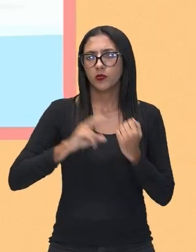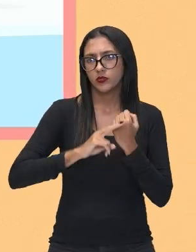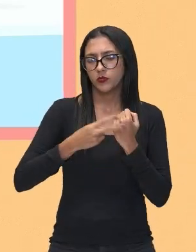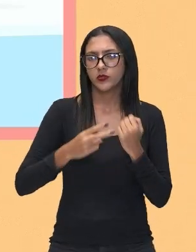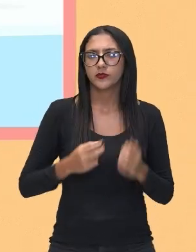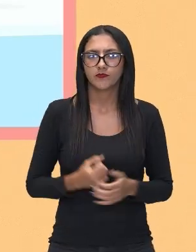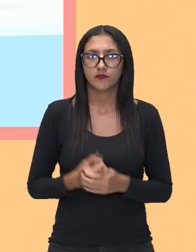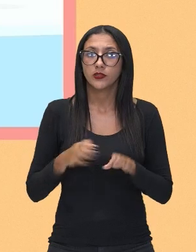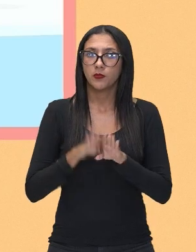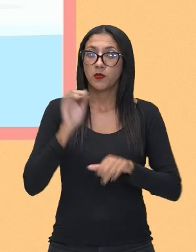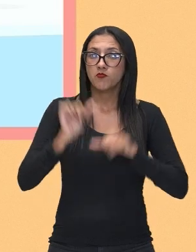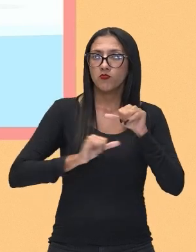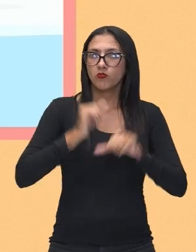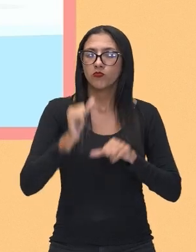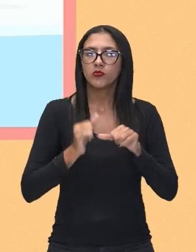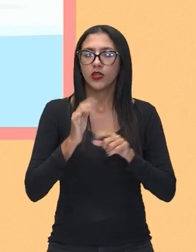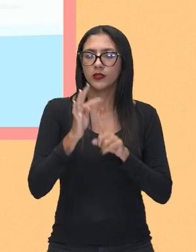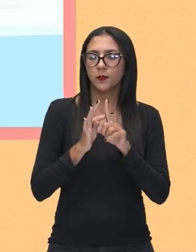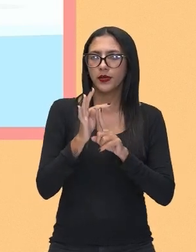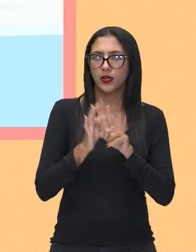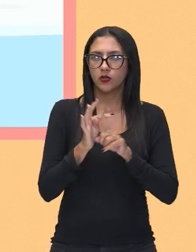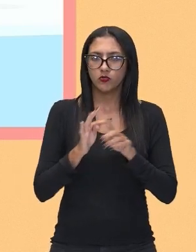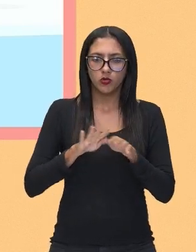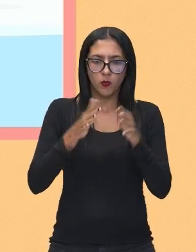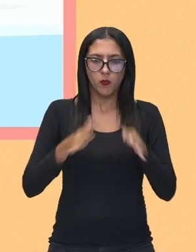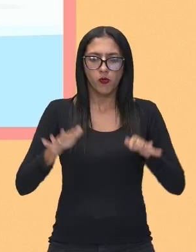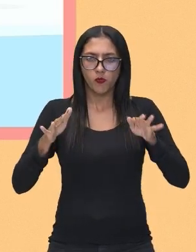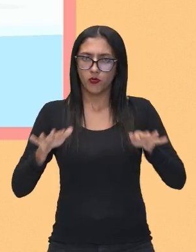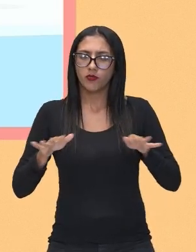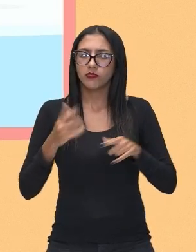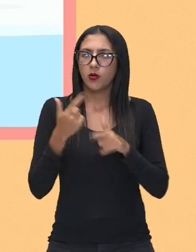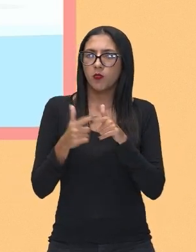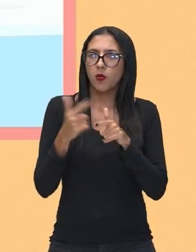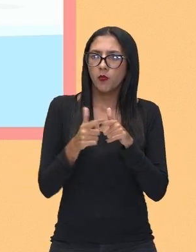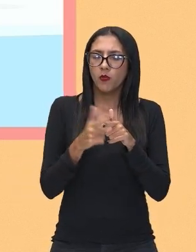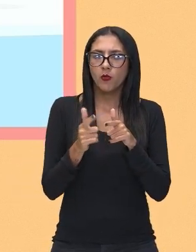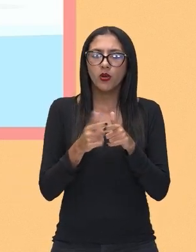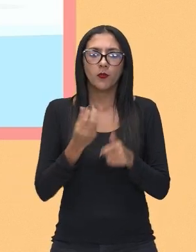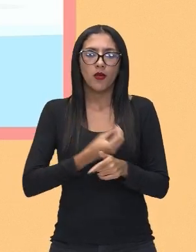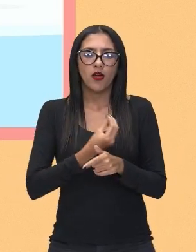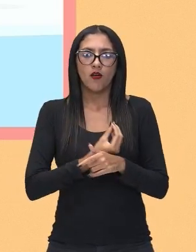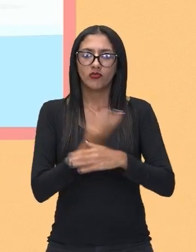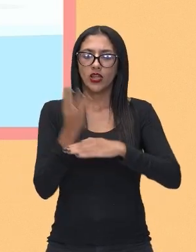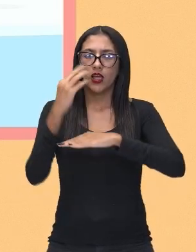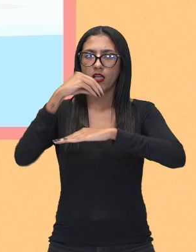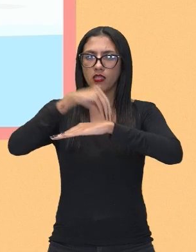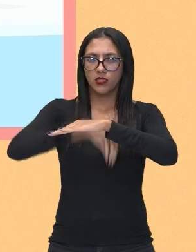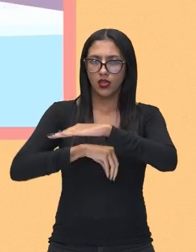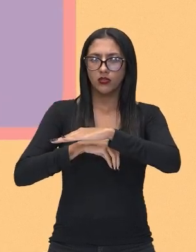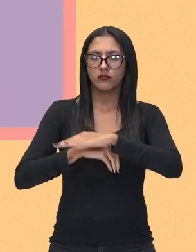dos oceanos, causando um desequilíbrio ambiental e atingindo principalmente as espécies marinhas.